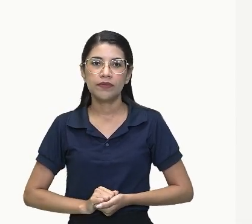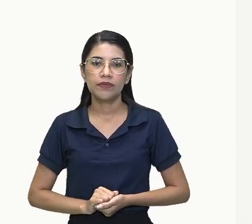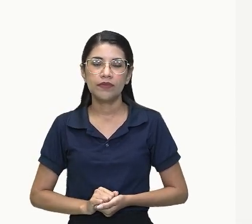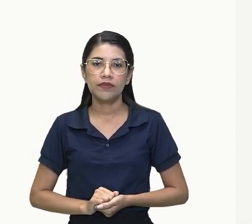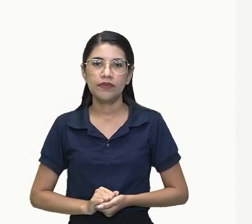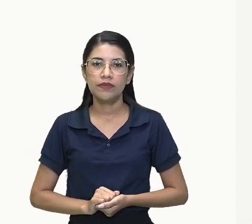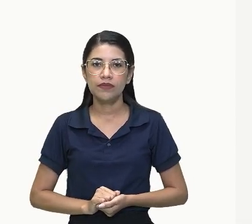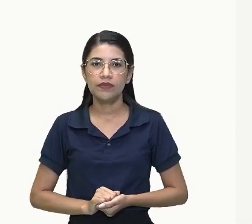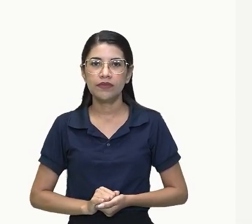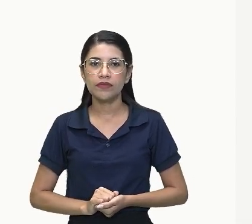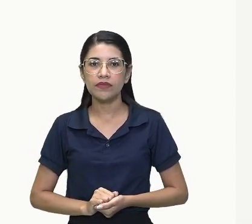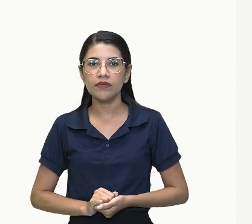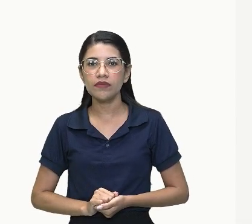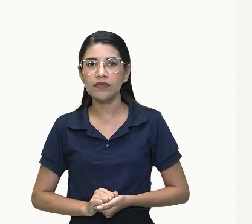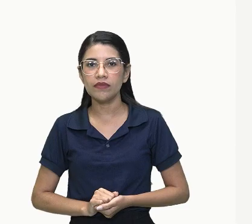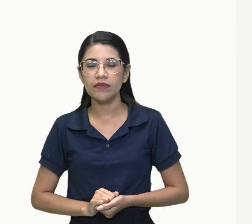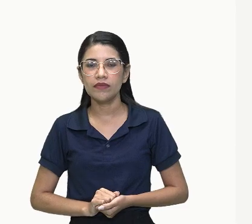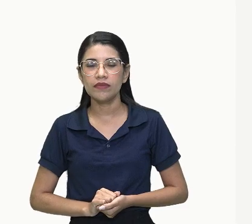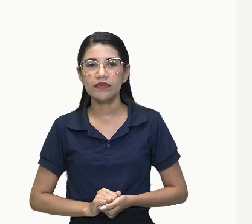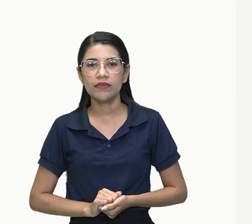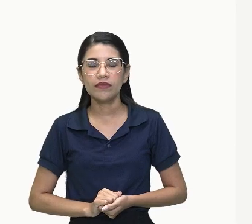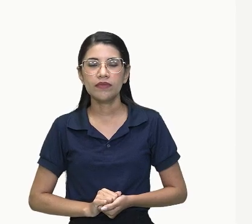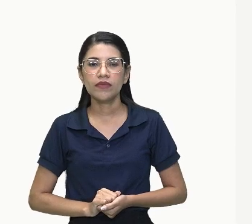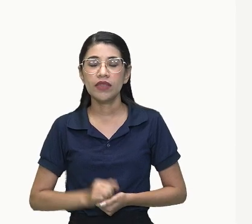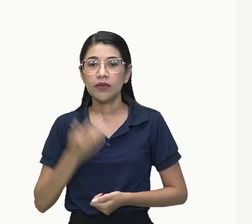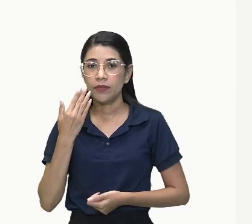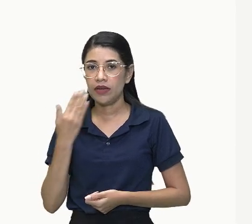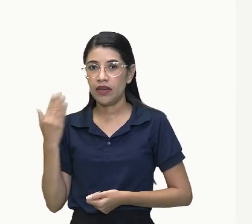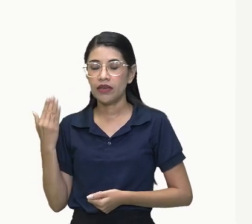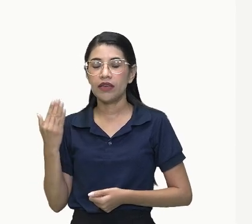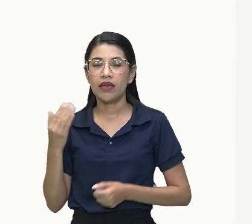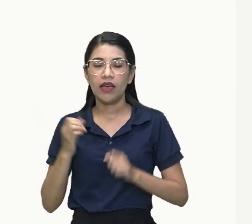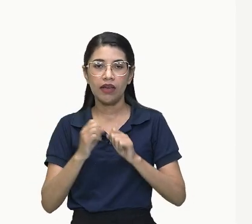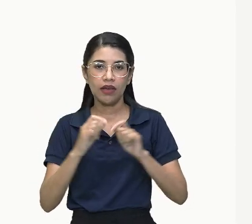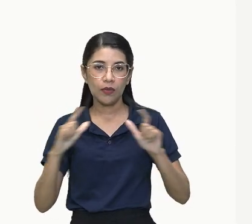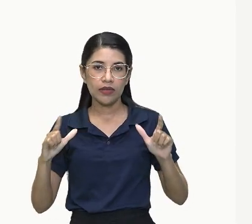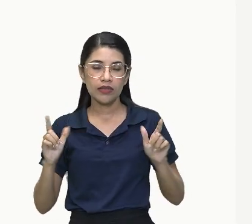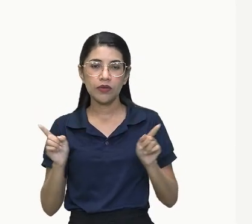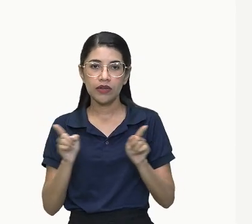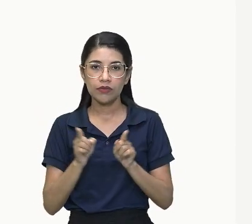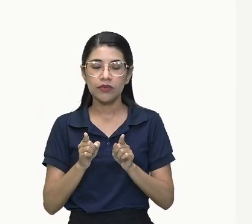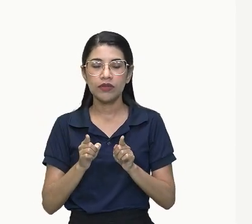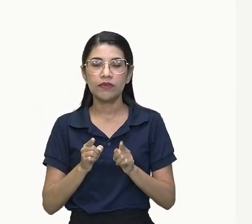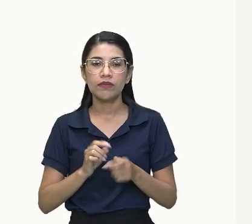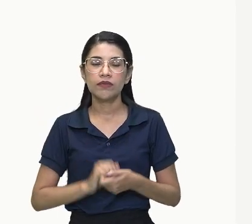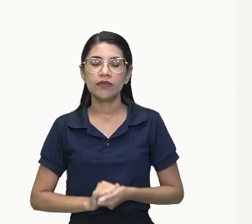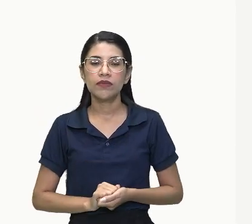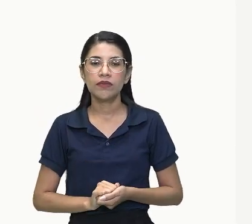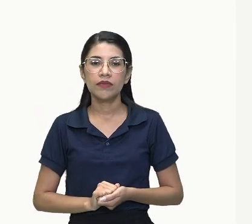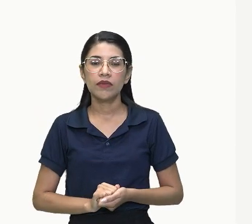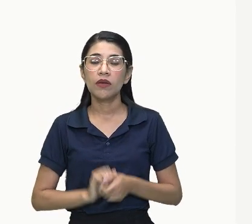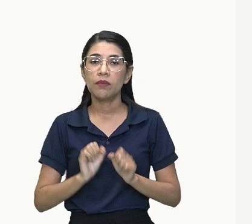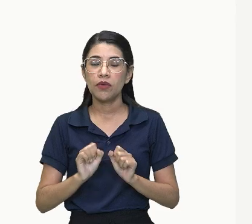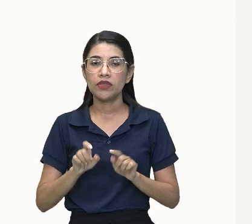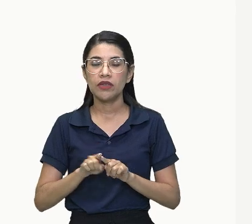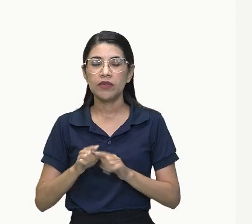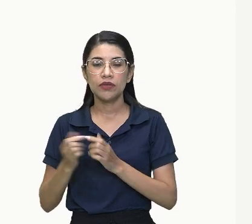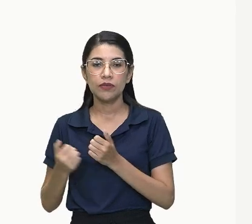tá? Essa seria, então, a equação reduzida. Ou então assim, né? Em vez de 4 ao quadrado, a gente podia escrever